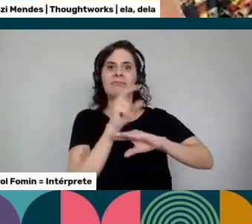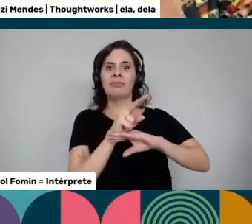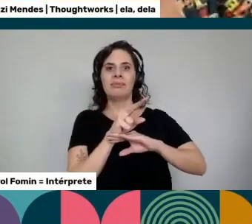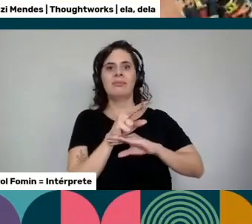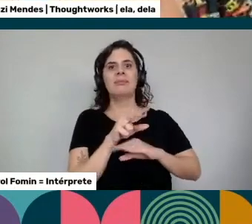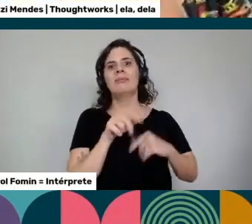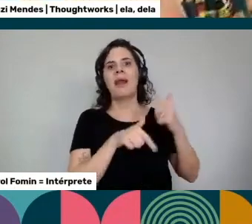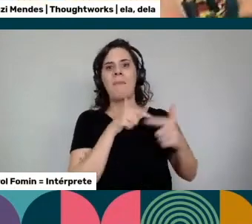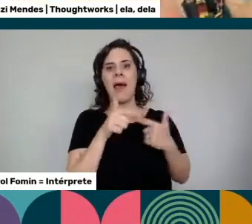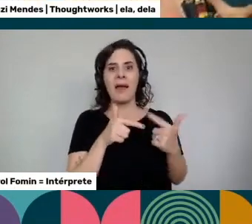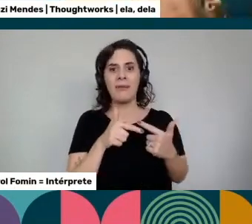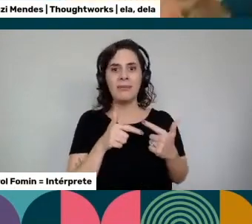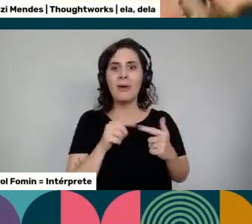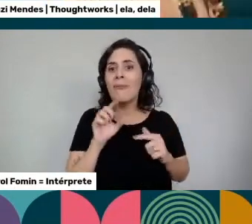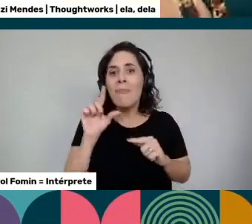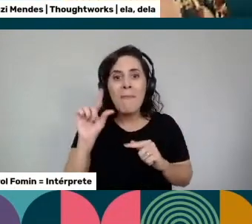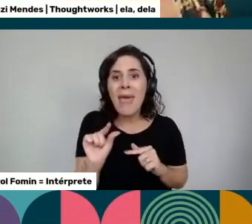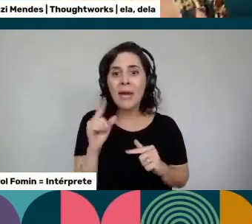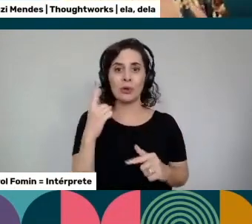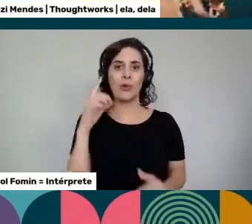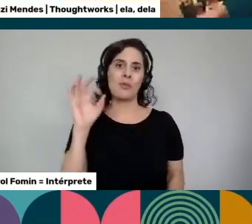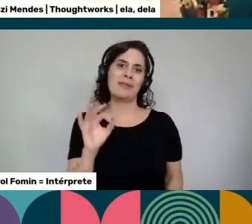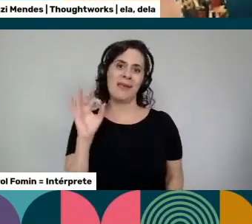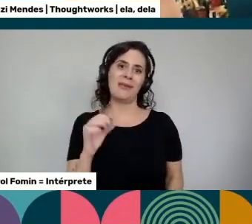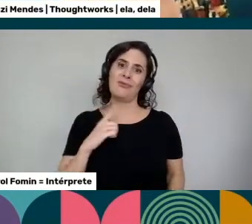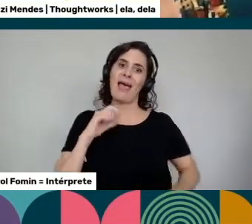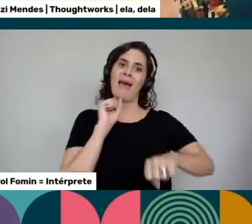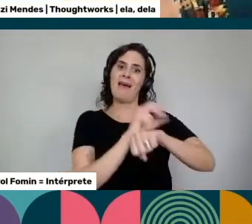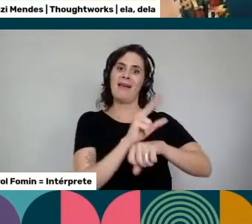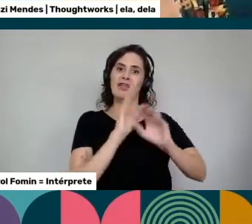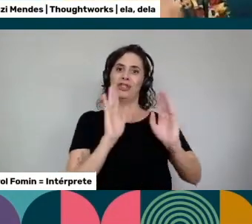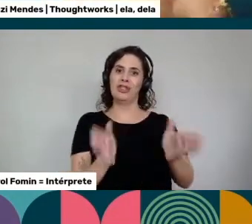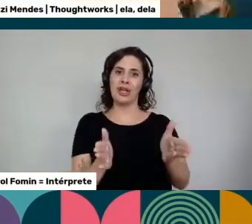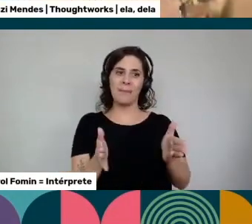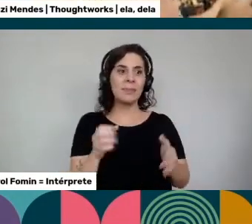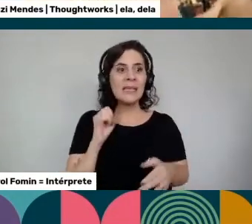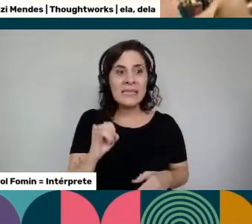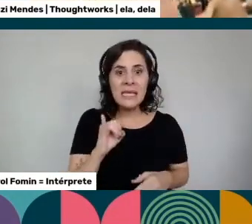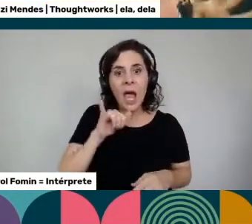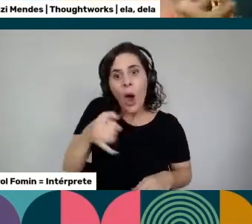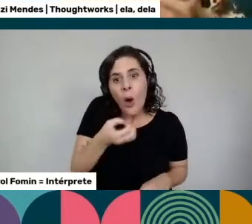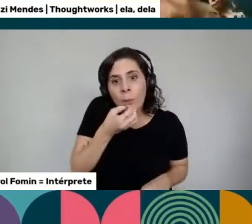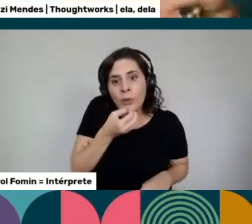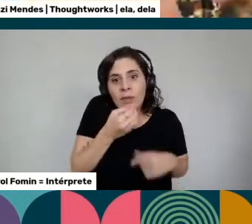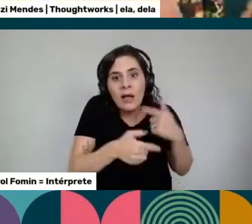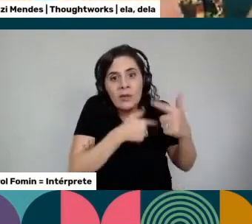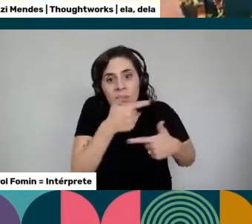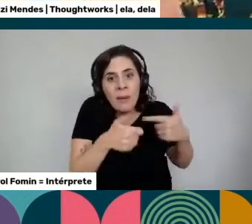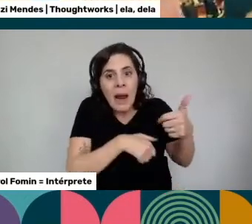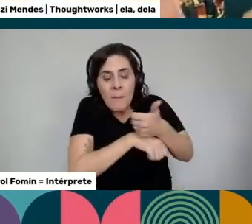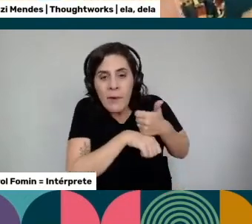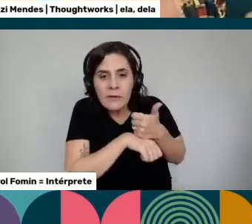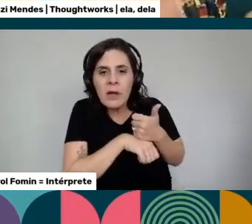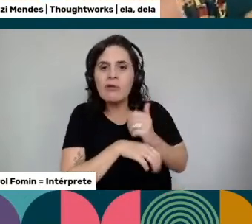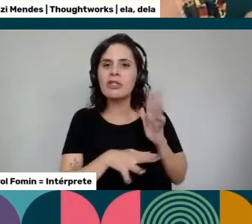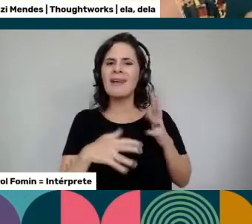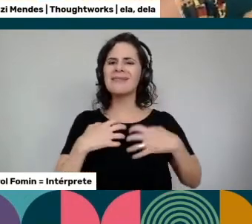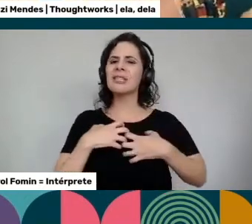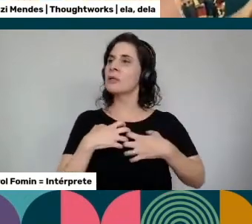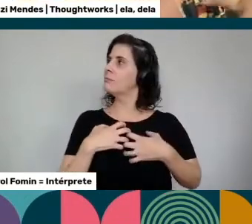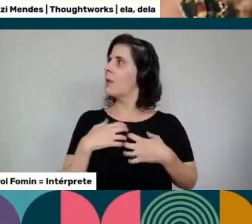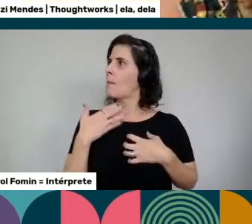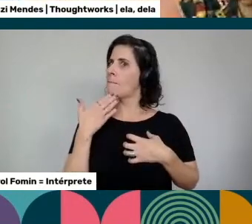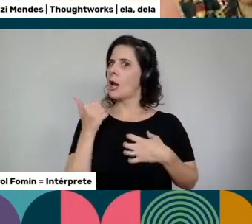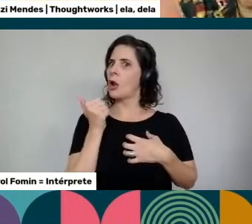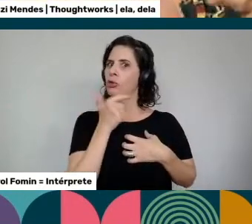continuar crescendo, se às vezes o simples fato de ter uma oportunidade profissional, a pessoa já fica assim, já estou melhor do que muita